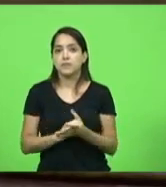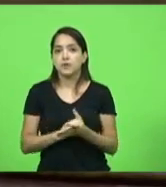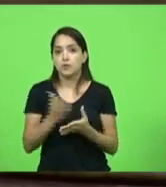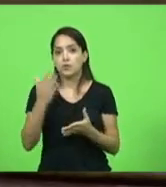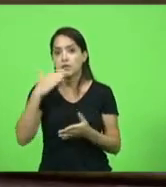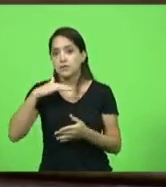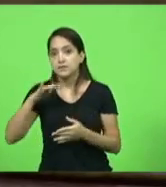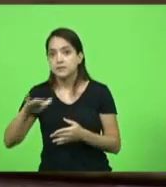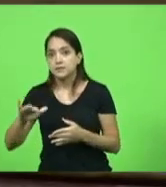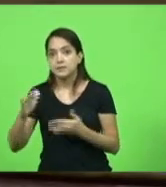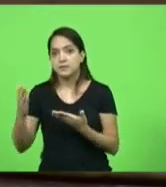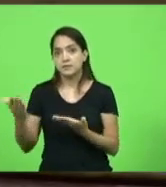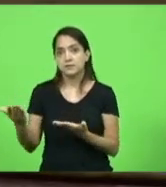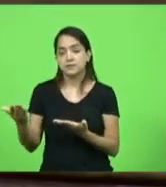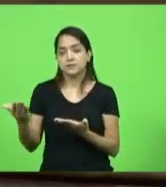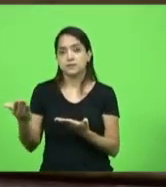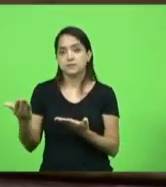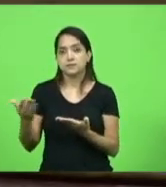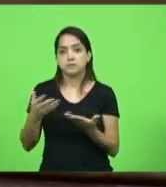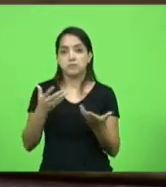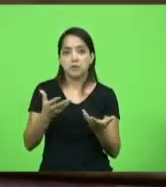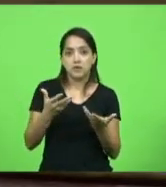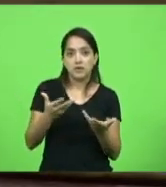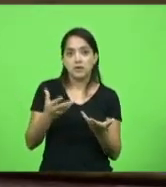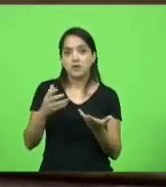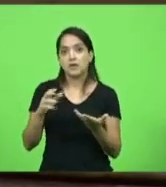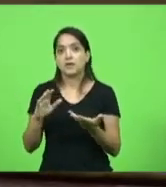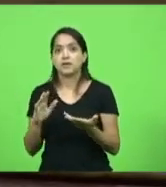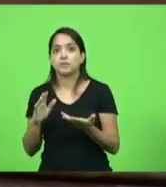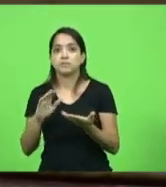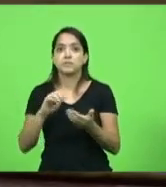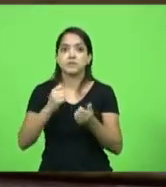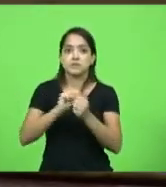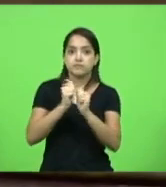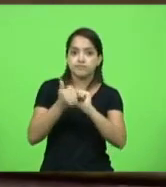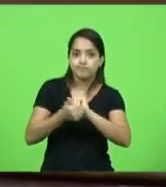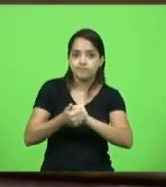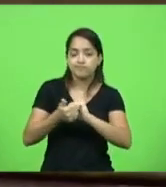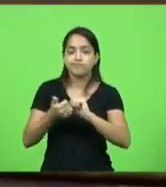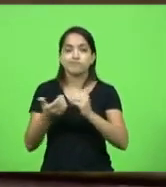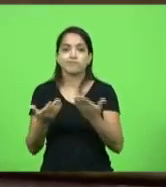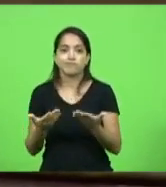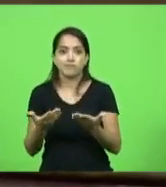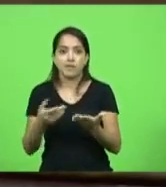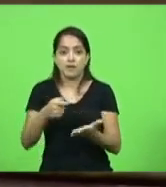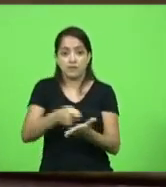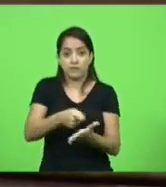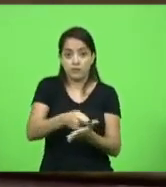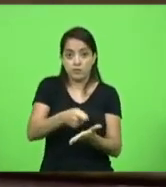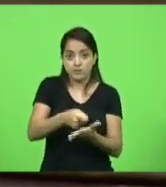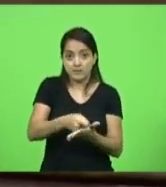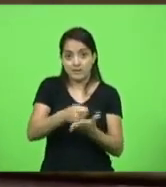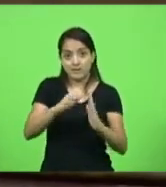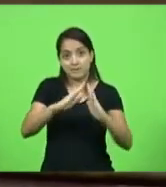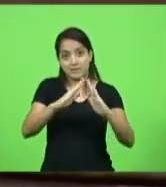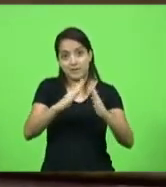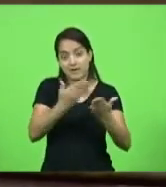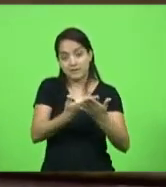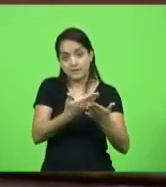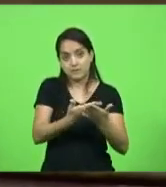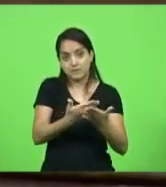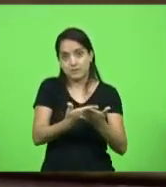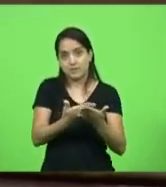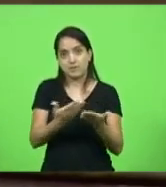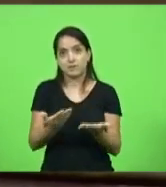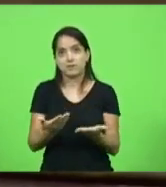crianças, queiram ou não, tiveram que se adaptar a uma homeschool forçada. Não é? E